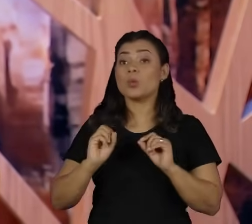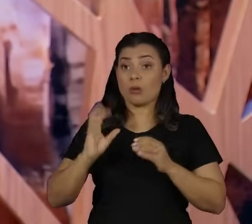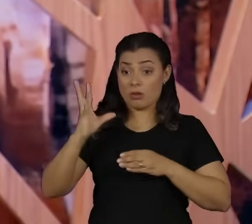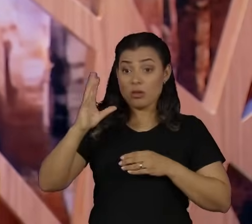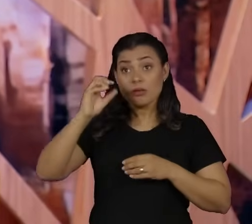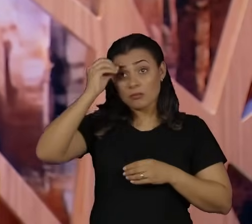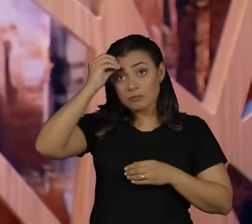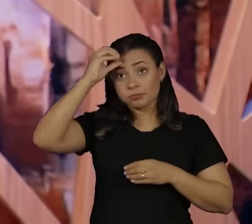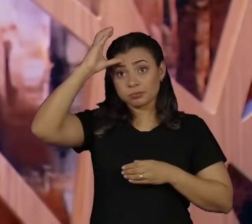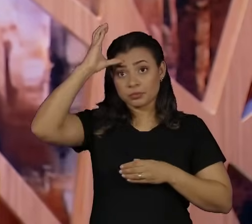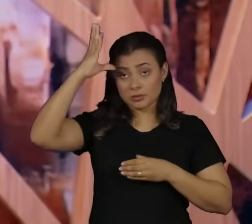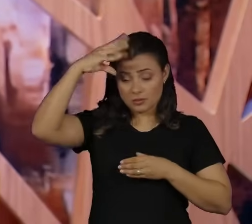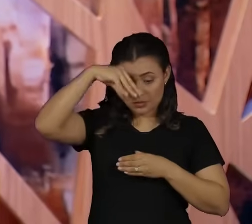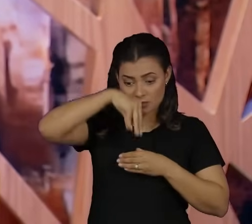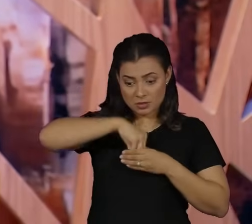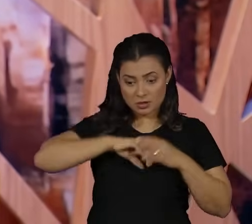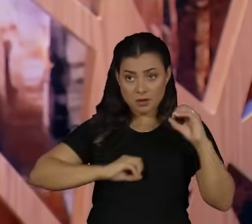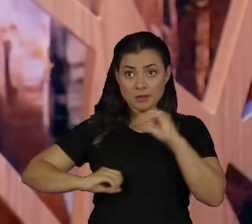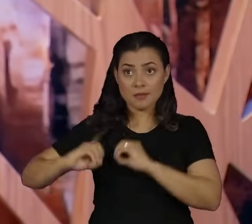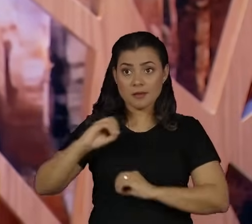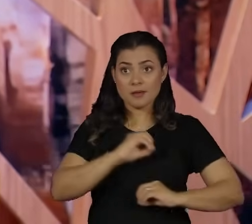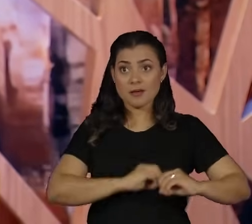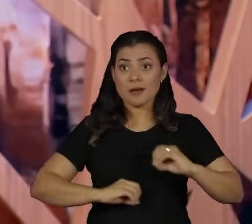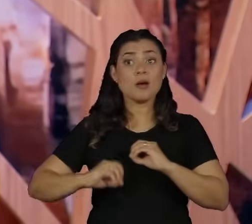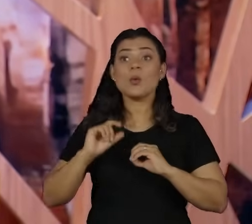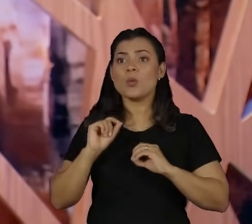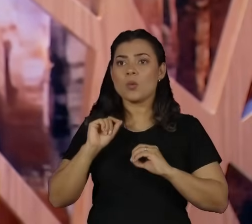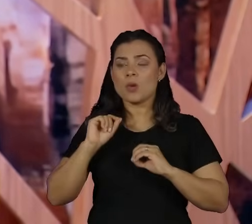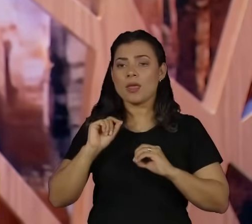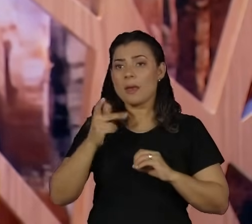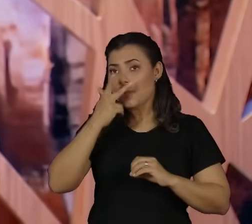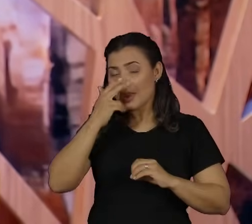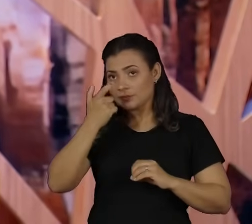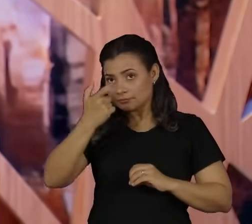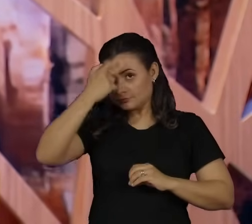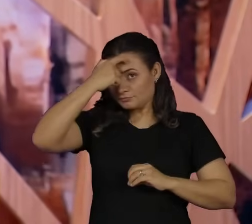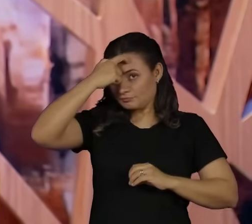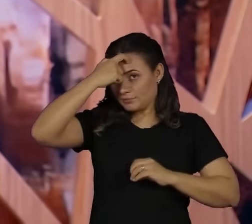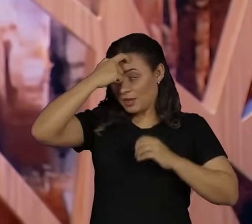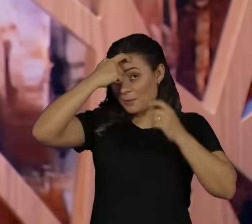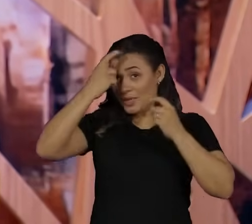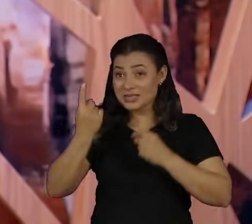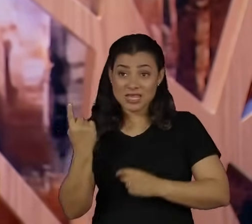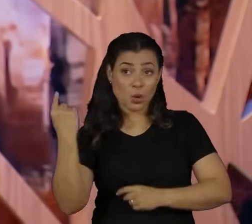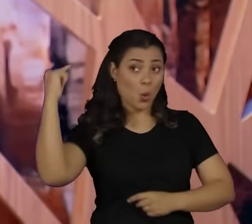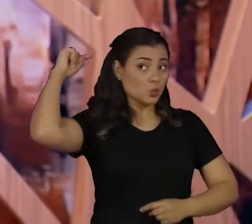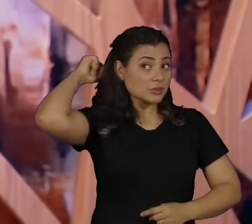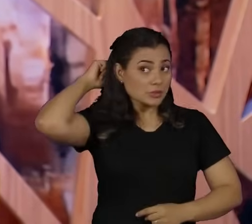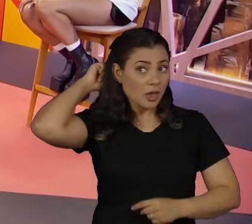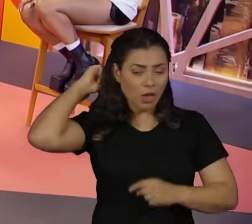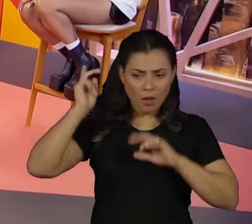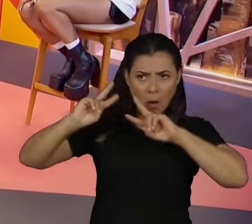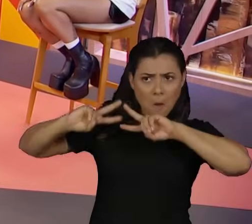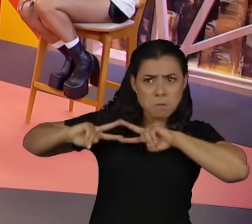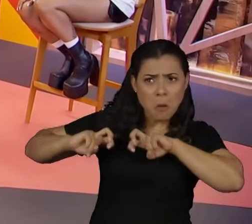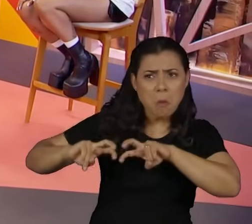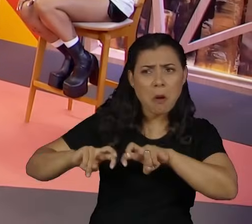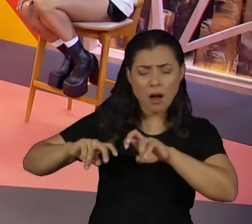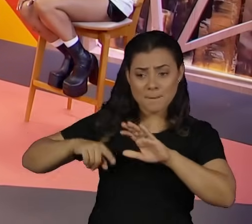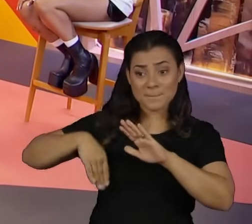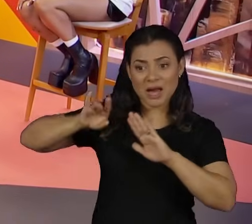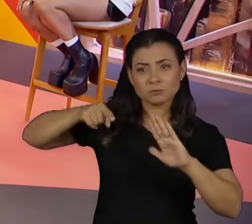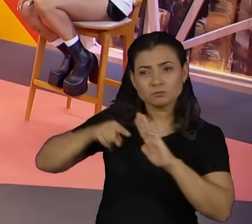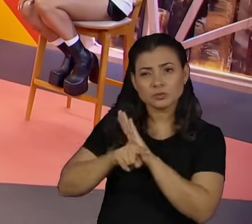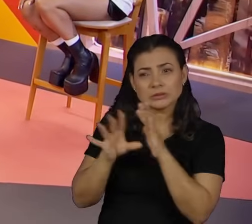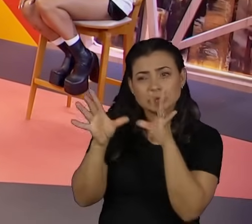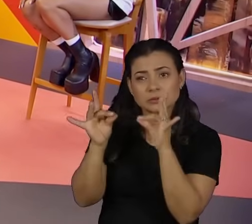muito com o subjetivo, com o inconsciente, com coisas muito sutis. Então, é muito fácil